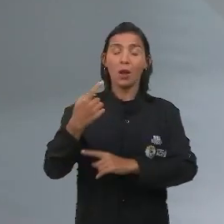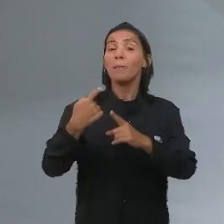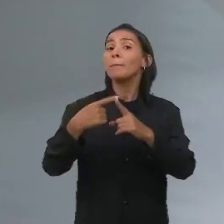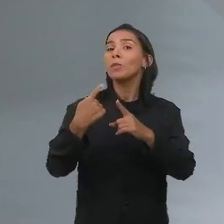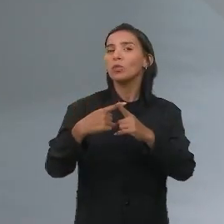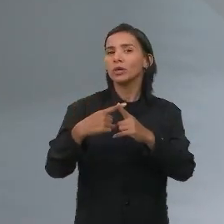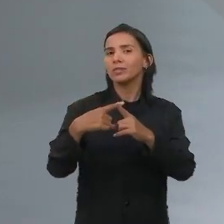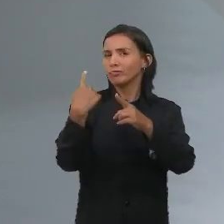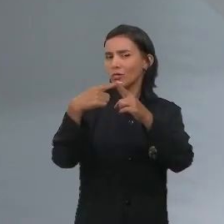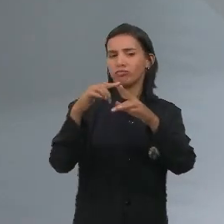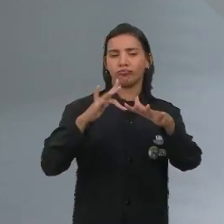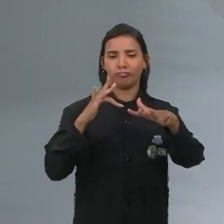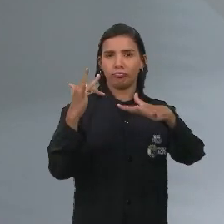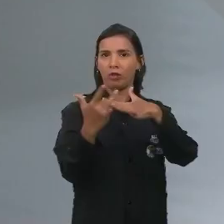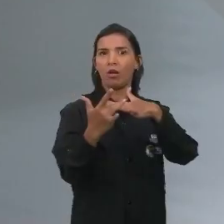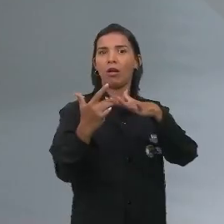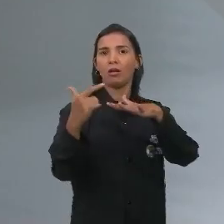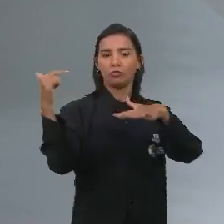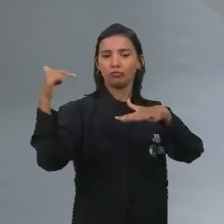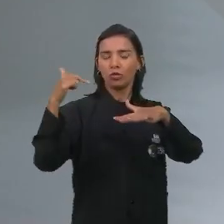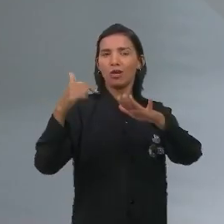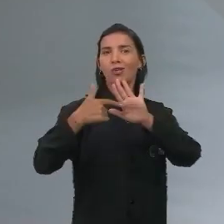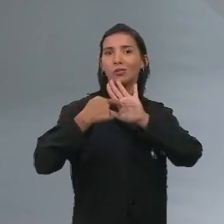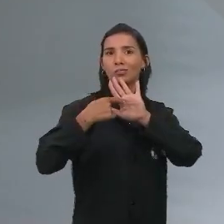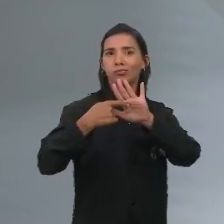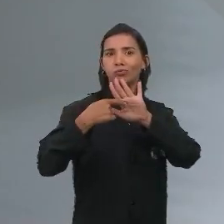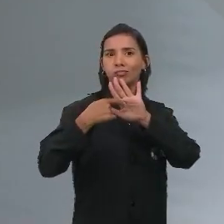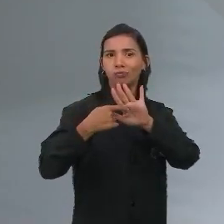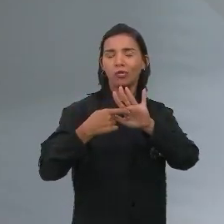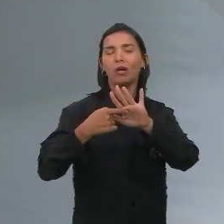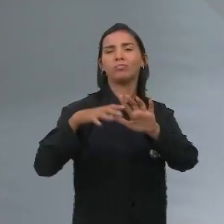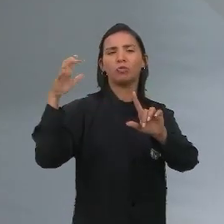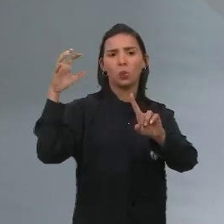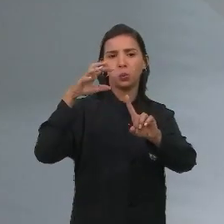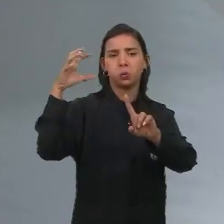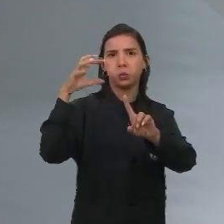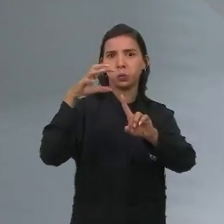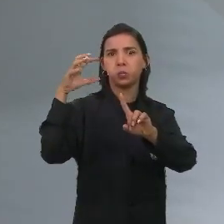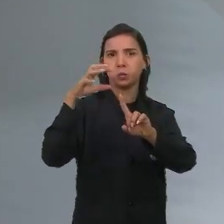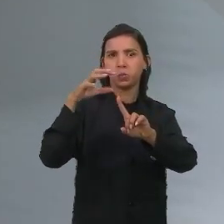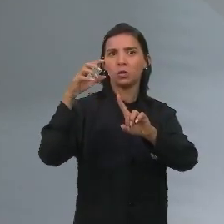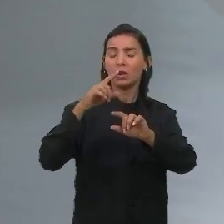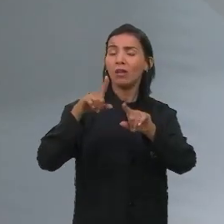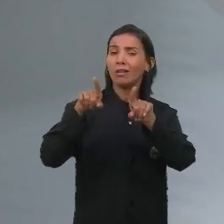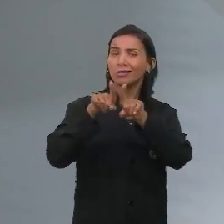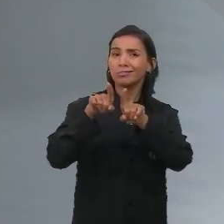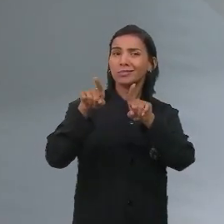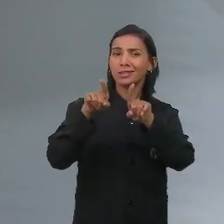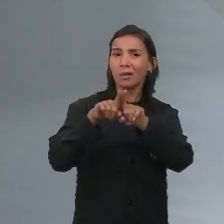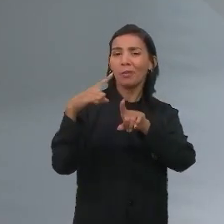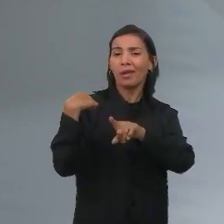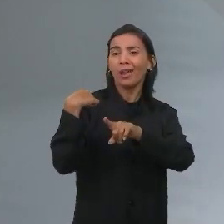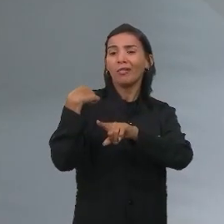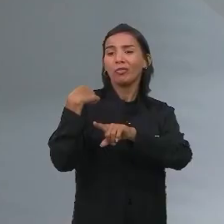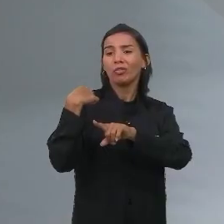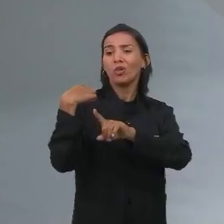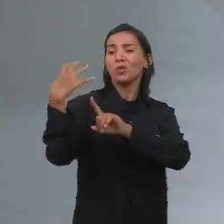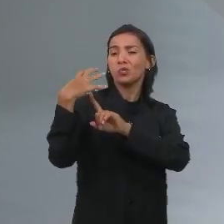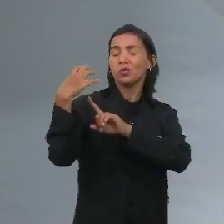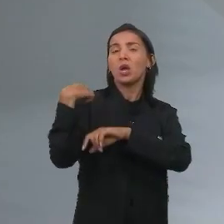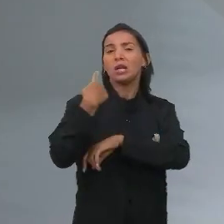sociais, todos os meios de comunicação, eles acabam reproduzindo a ideia daquele